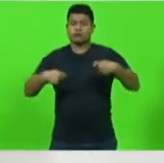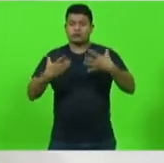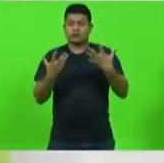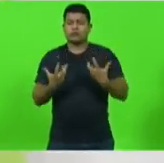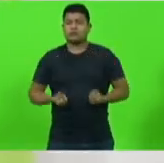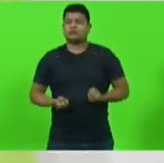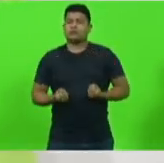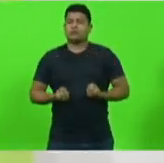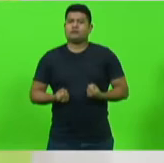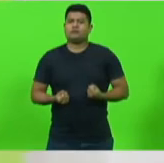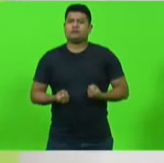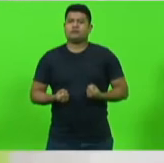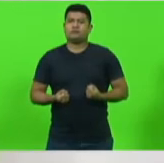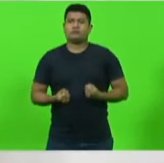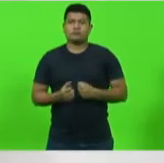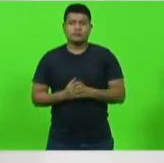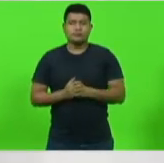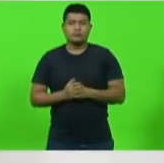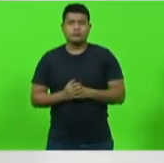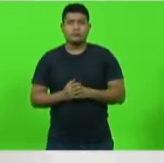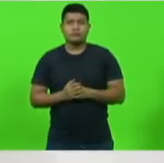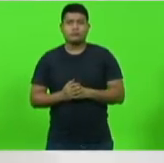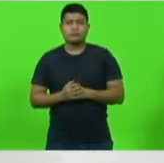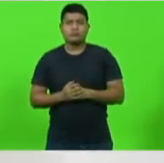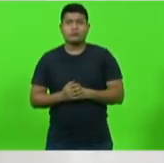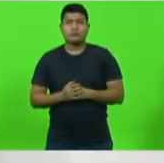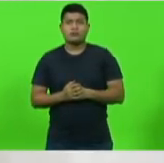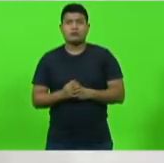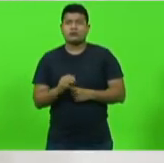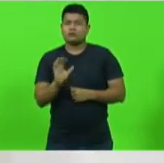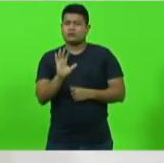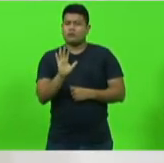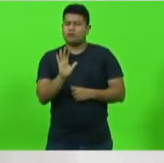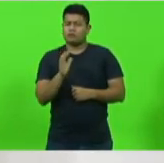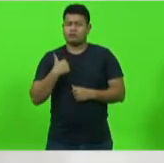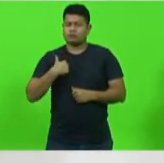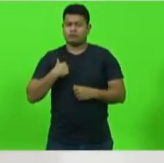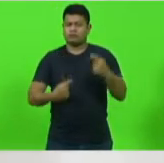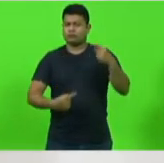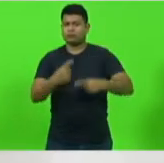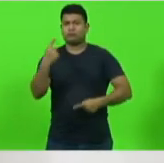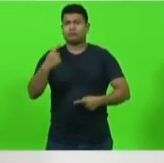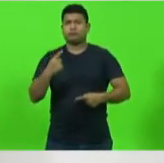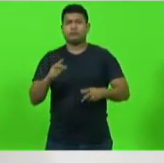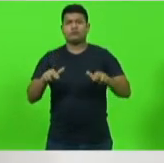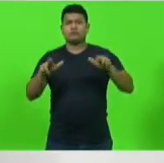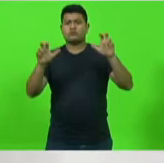cabe é apertar sim ou não. Esse argumento, para mim, nunca será válido.